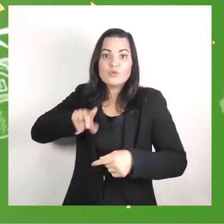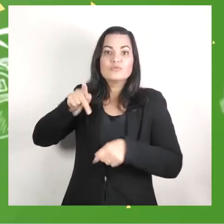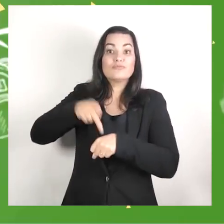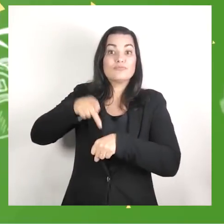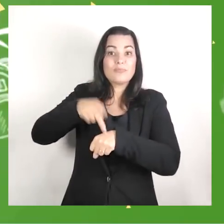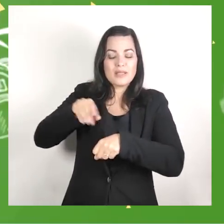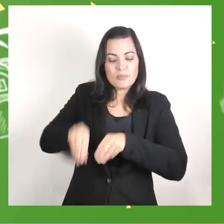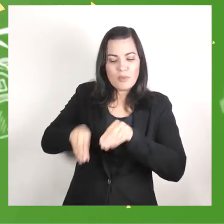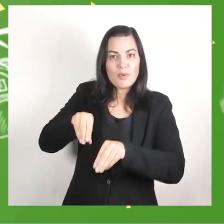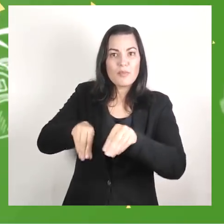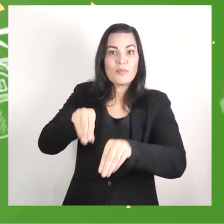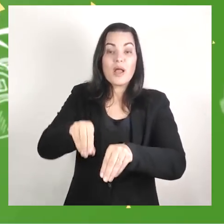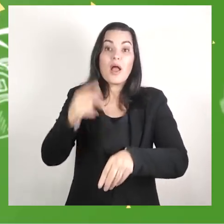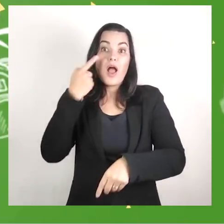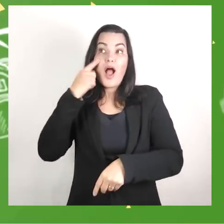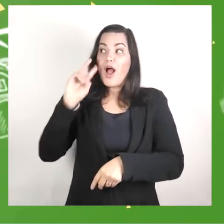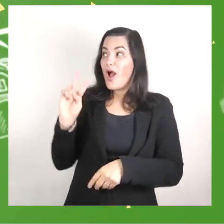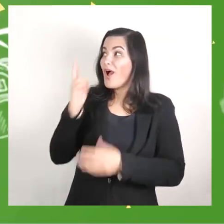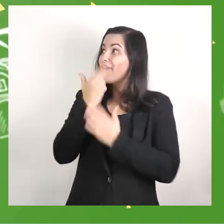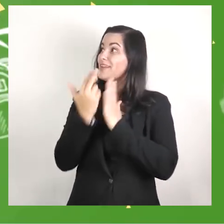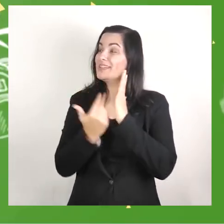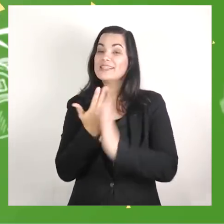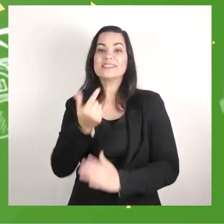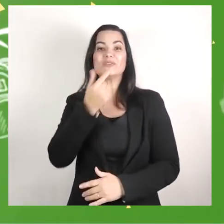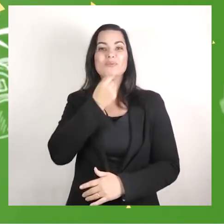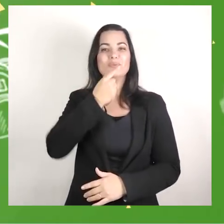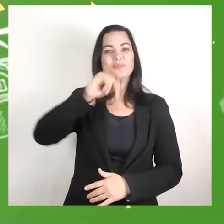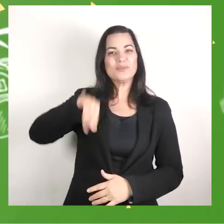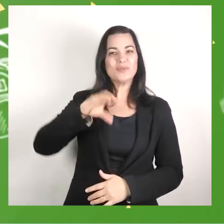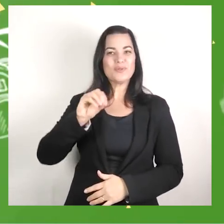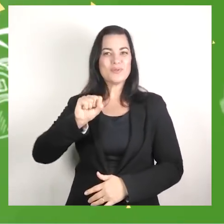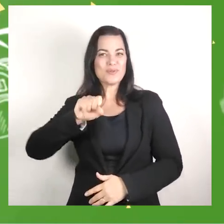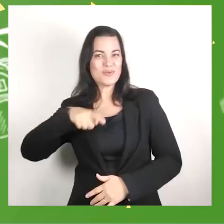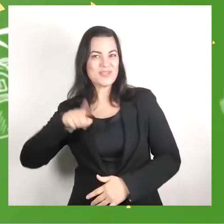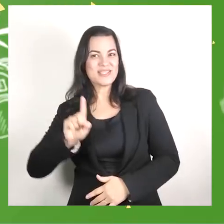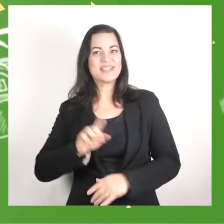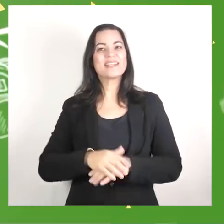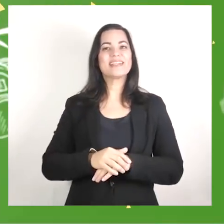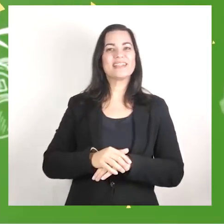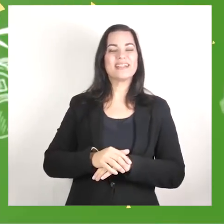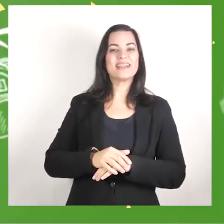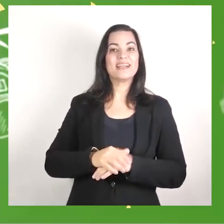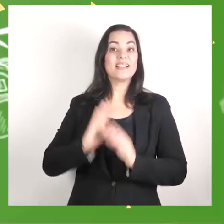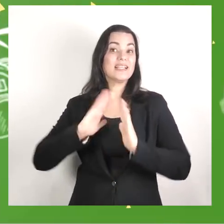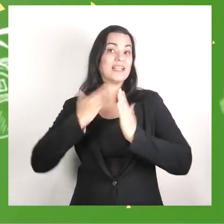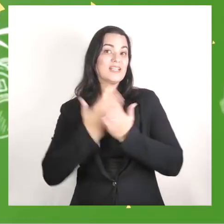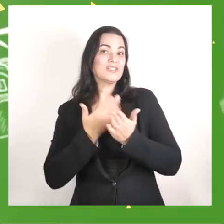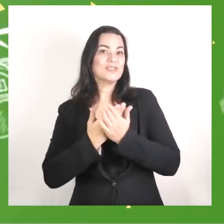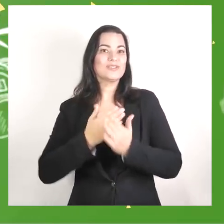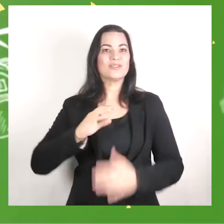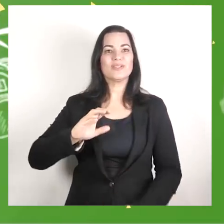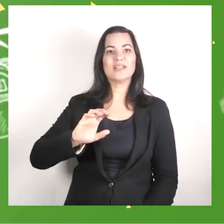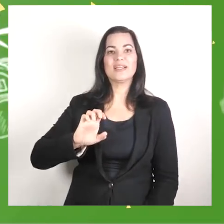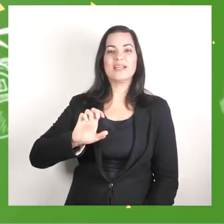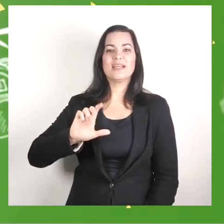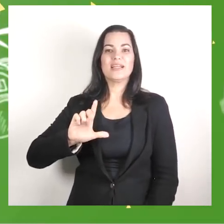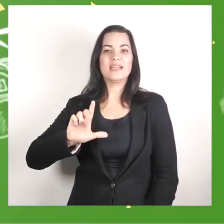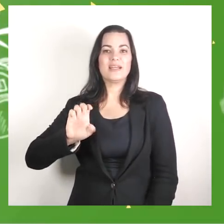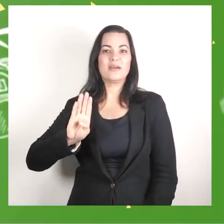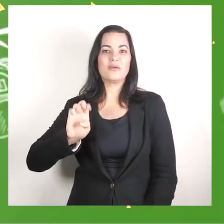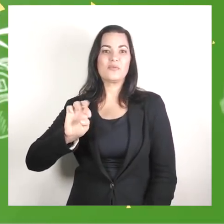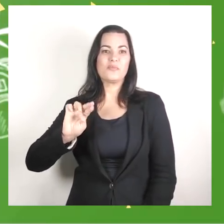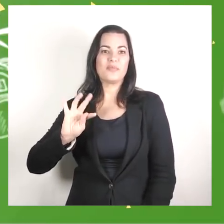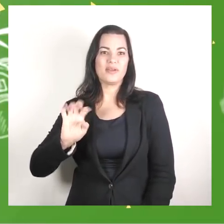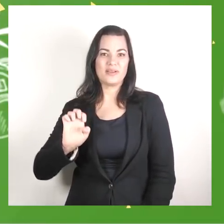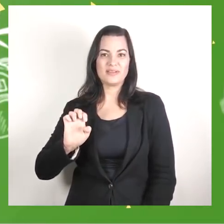Olha só o desenho e a hipótese do José Valmir do Nascimento Santos, da Escola Elbert de Souza, do